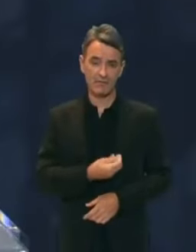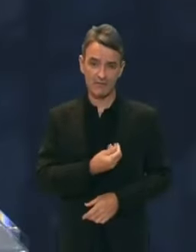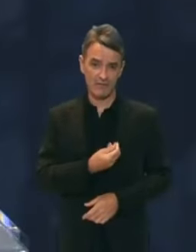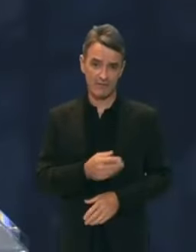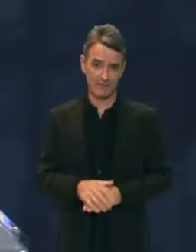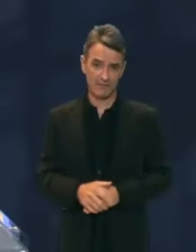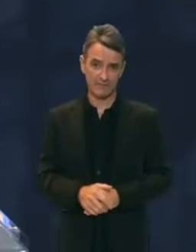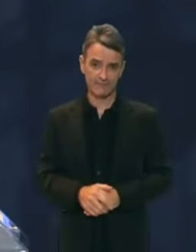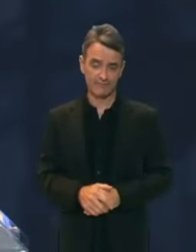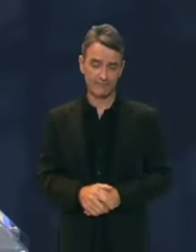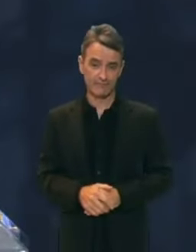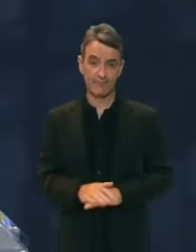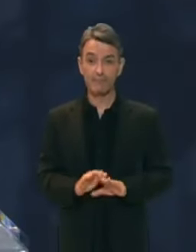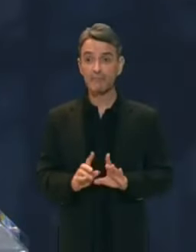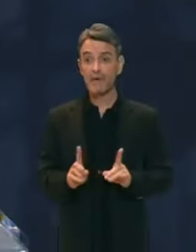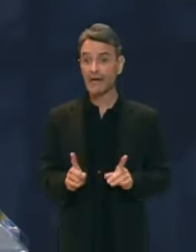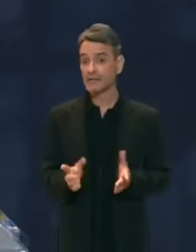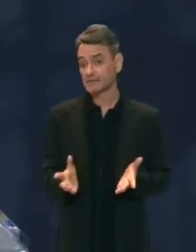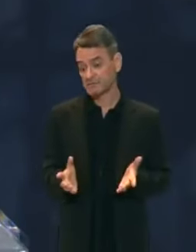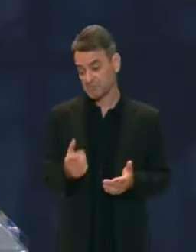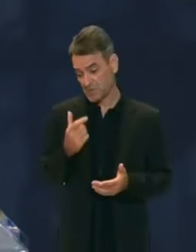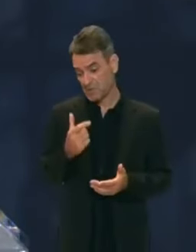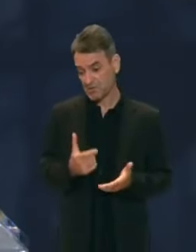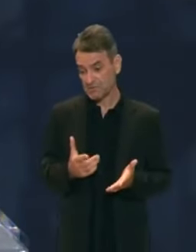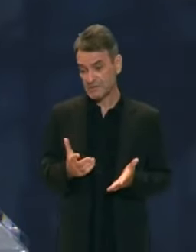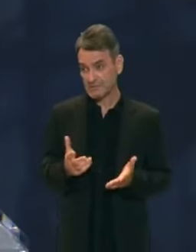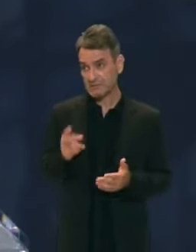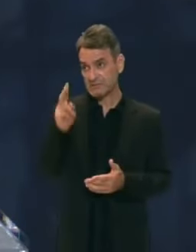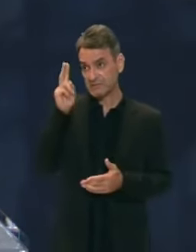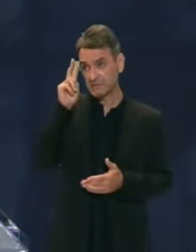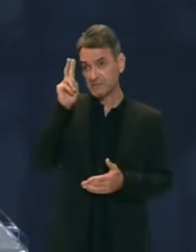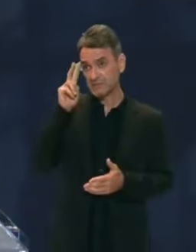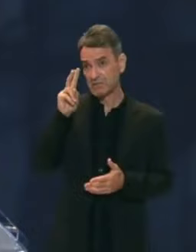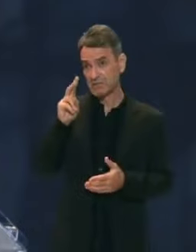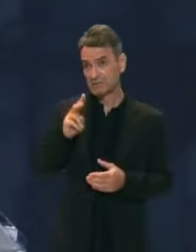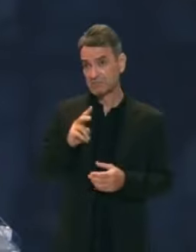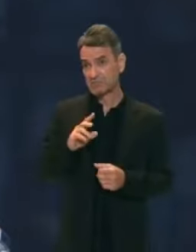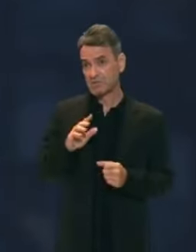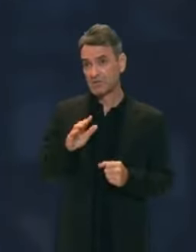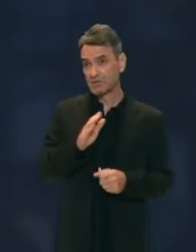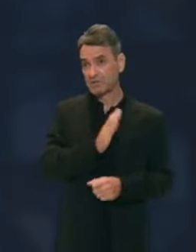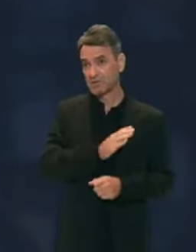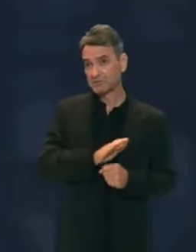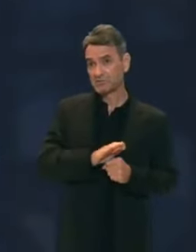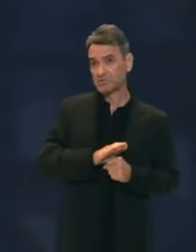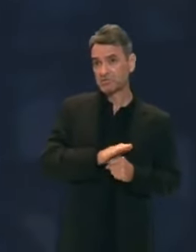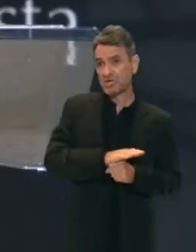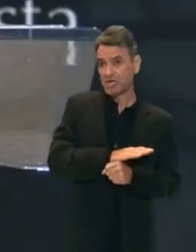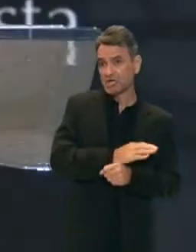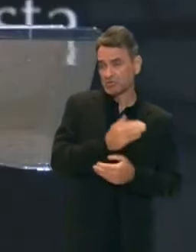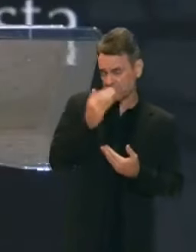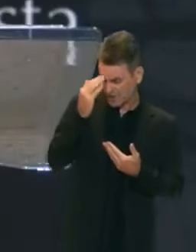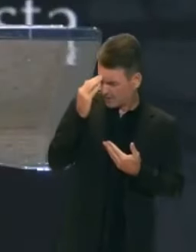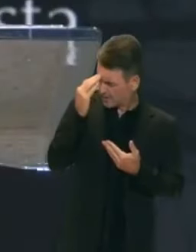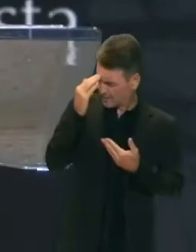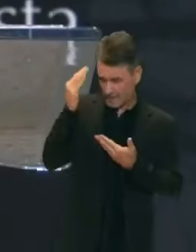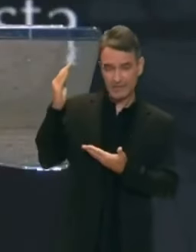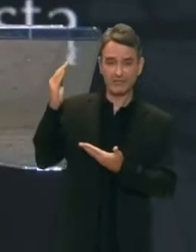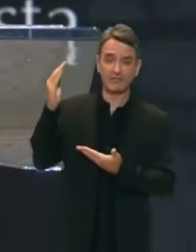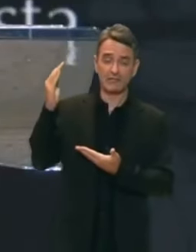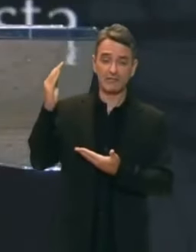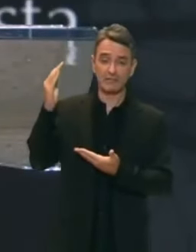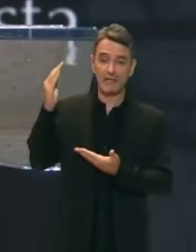eu, ao invés de lembrar do Senhor com um coração cheio de gratidão,